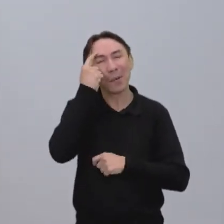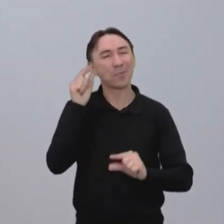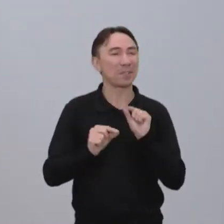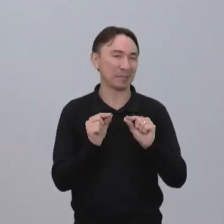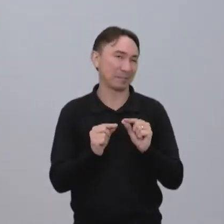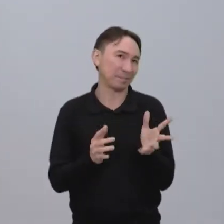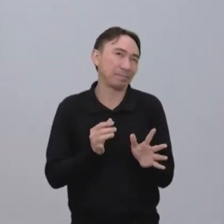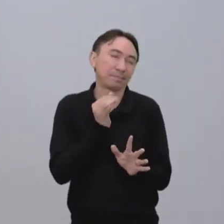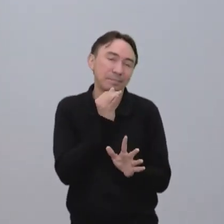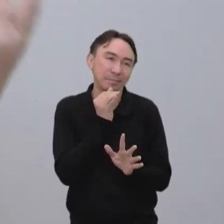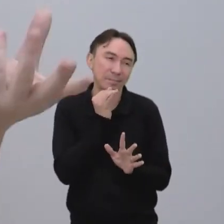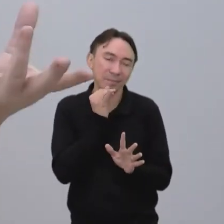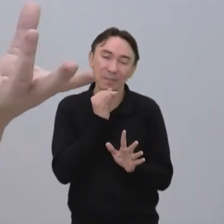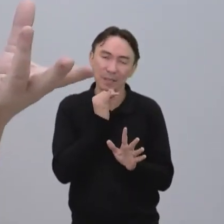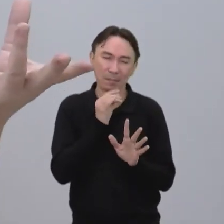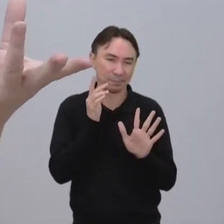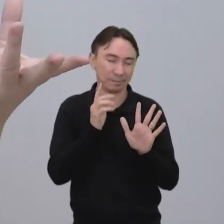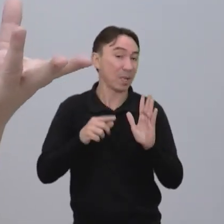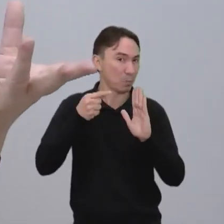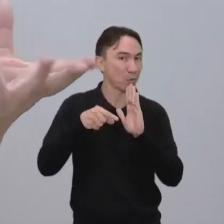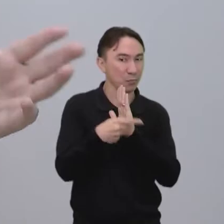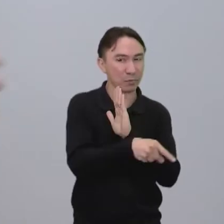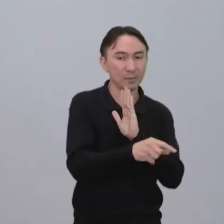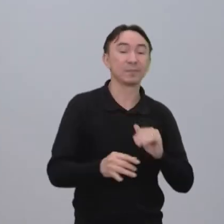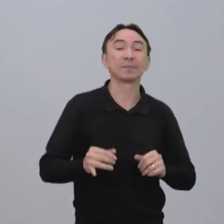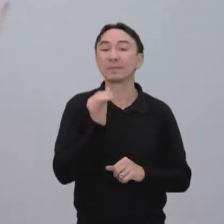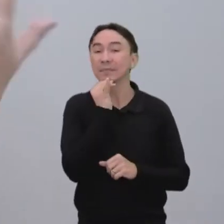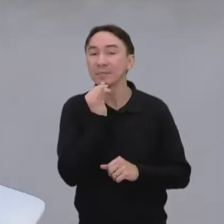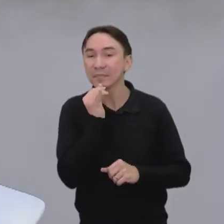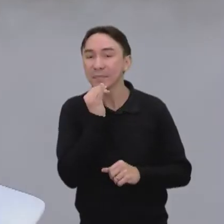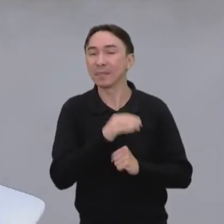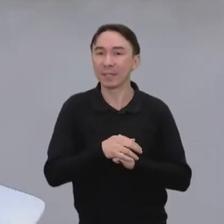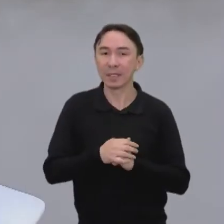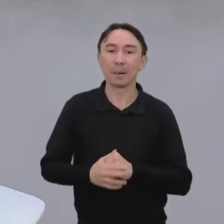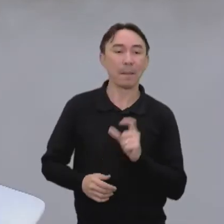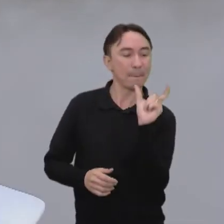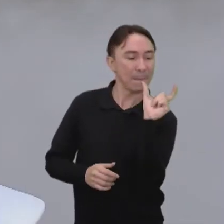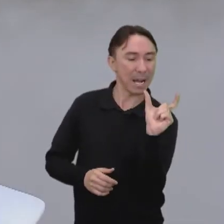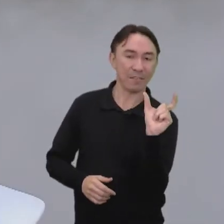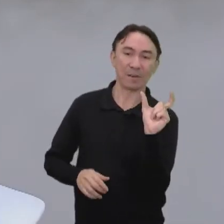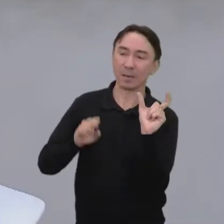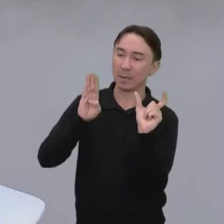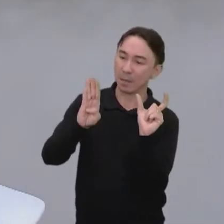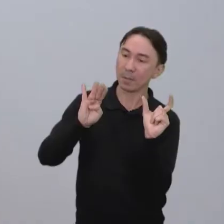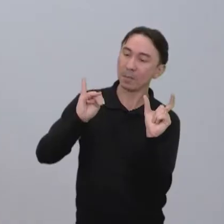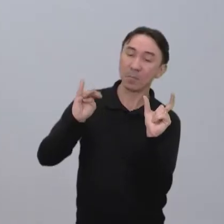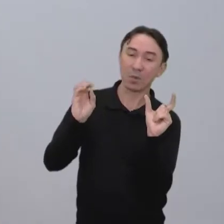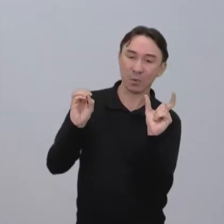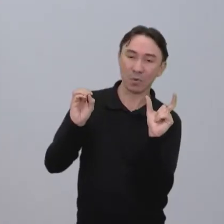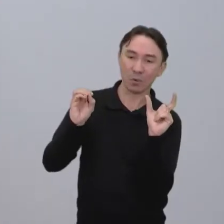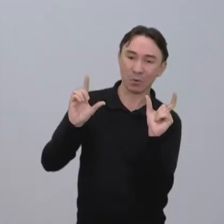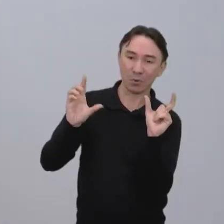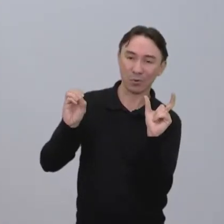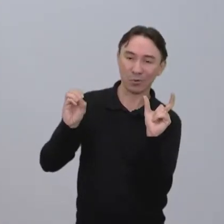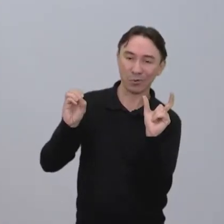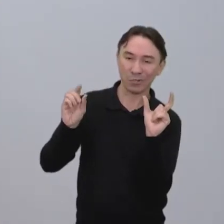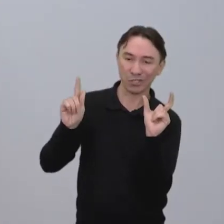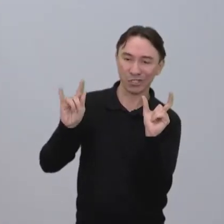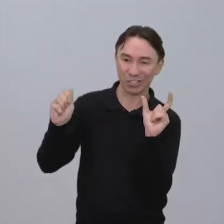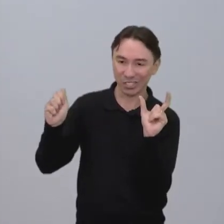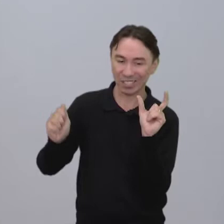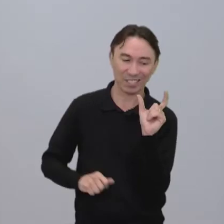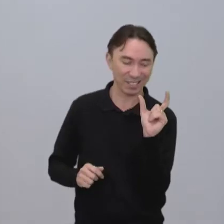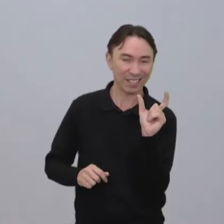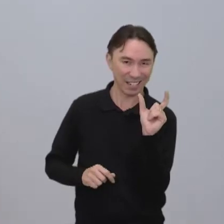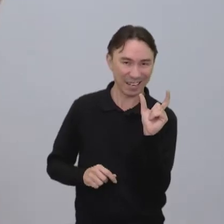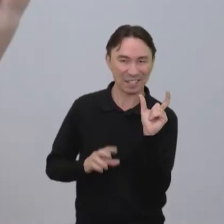Então, Pri, se a gente for buscar a origem da palavra biologia, a bulimia é um distúrbio biológico, né, a gente